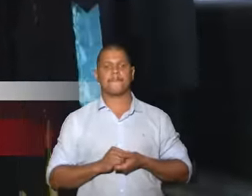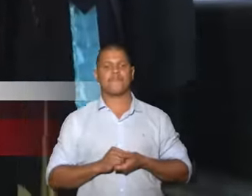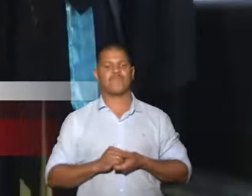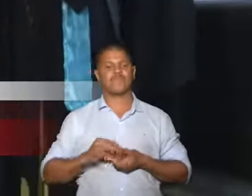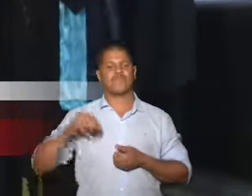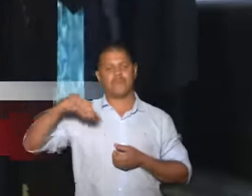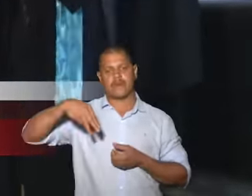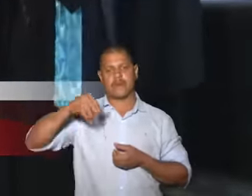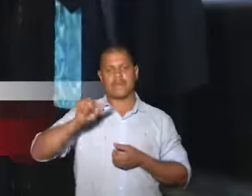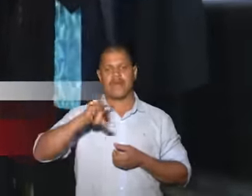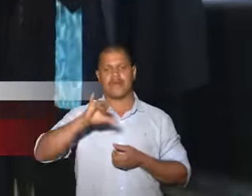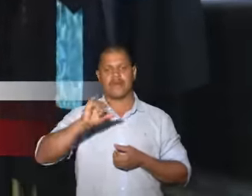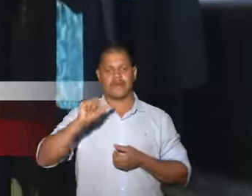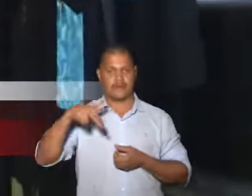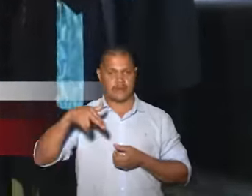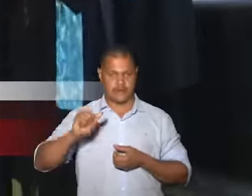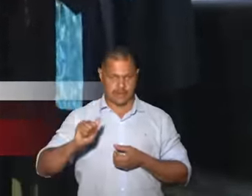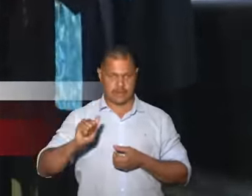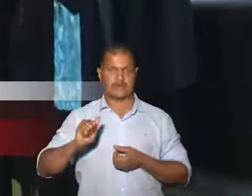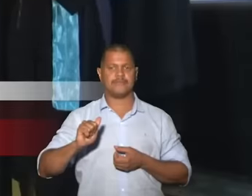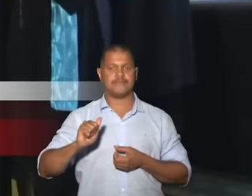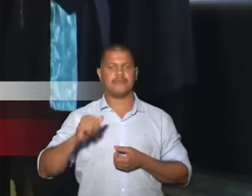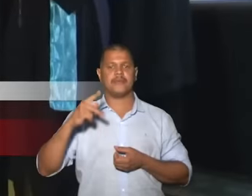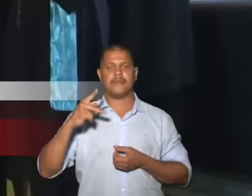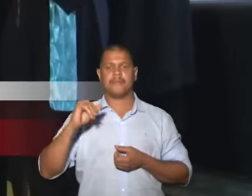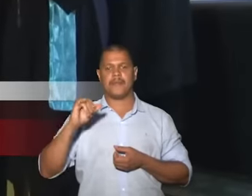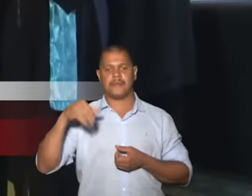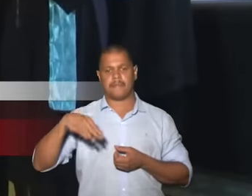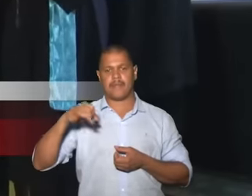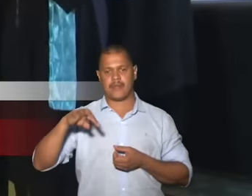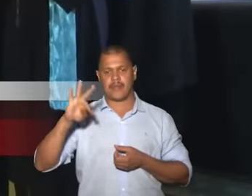Mariana Suelen Martins Pimenta.